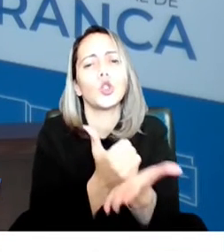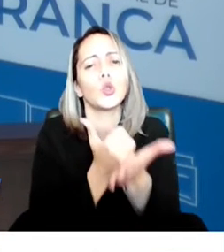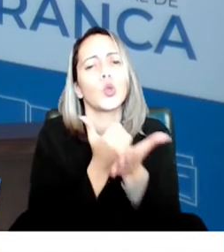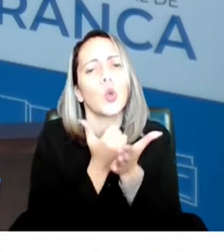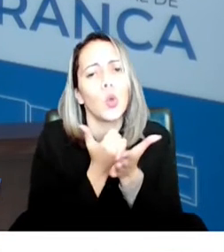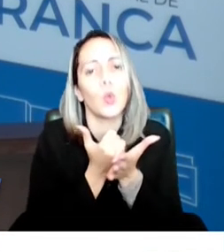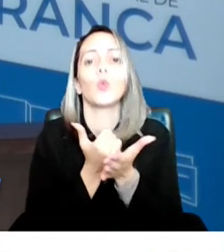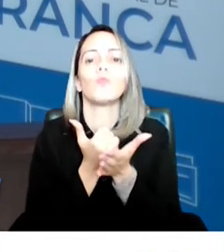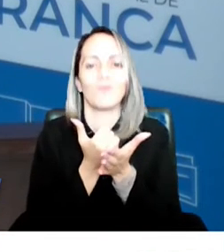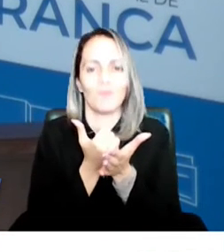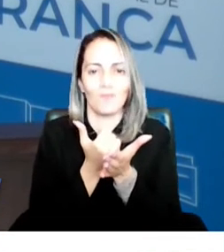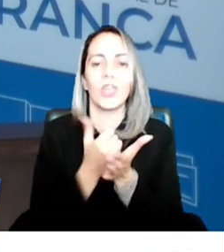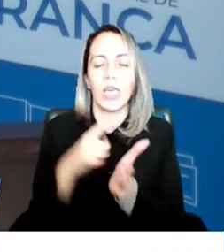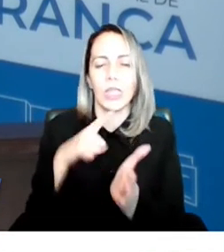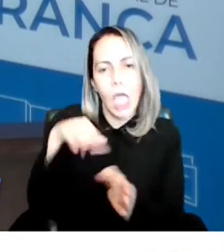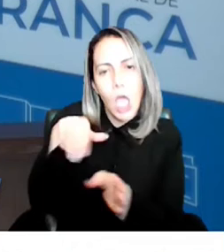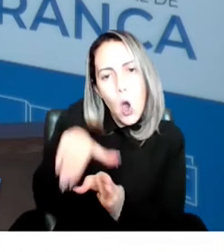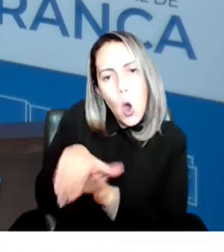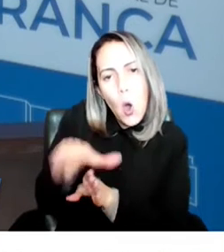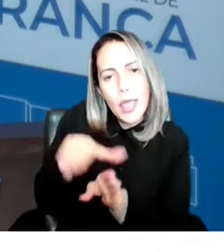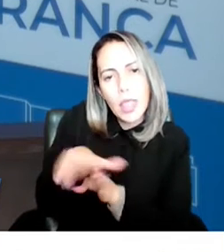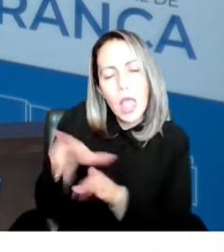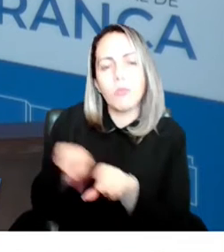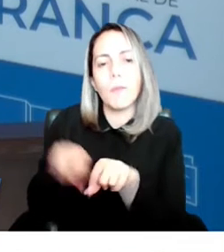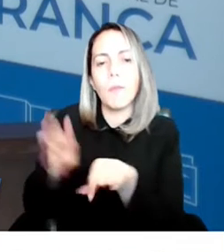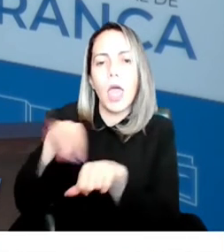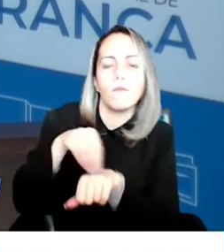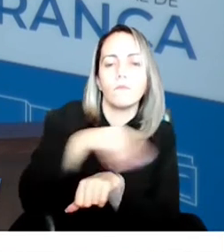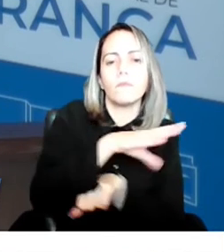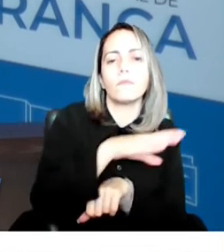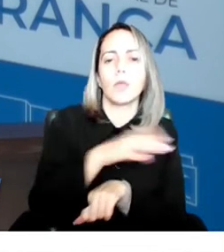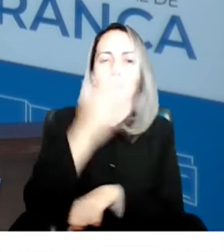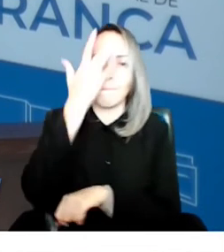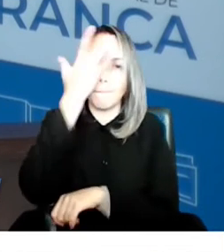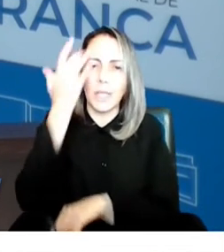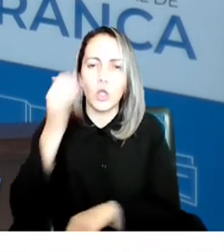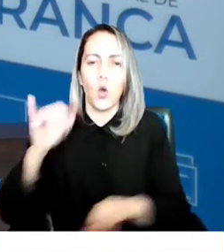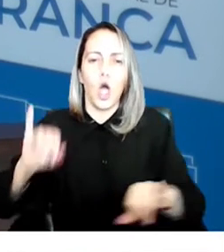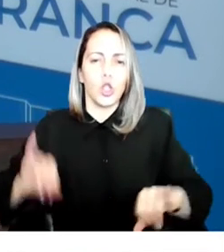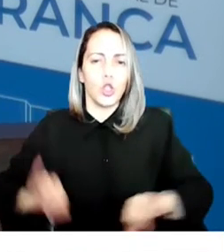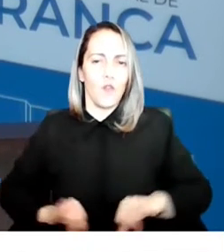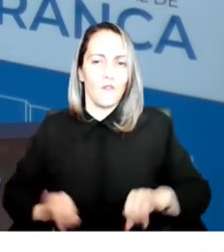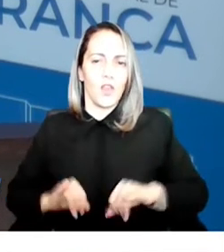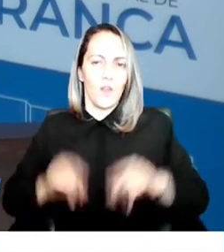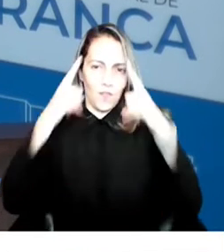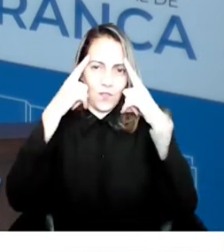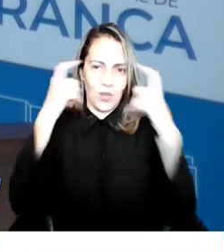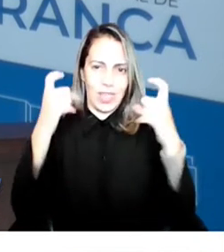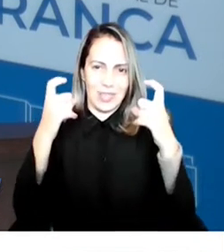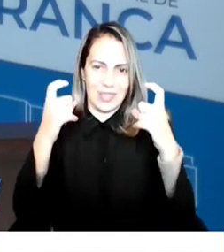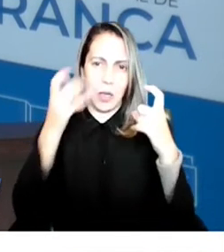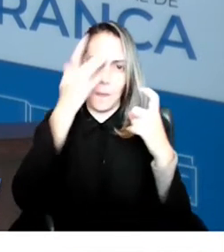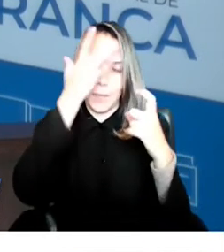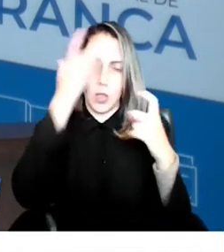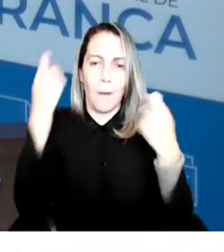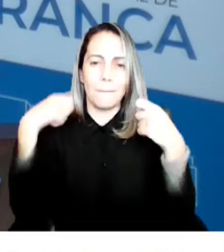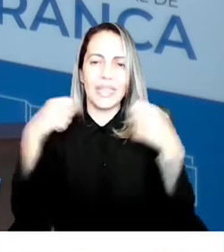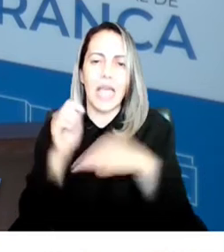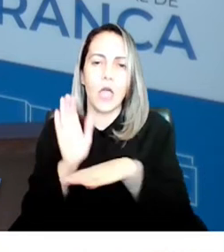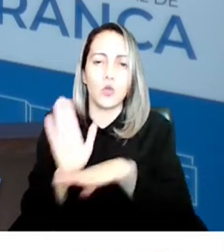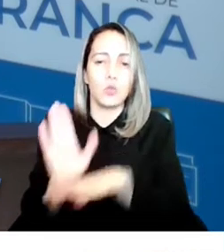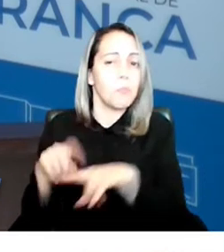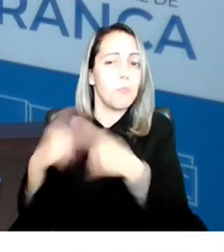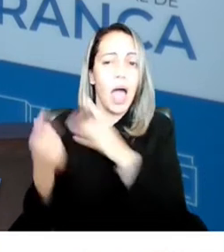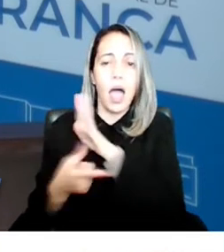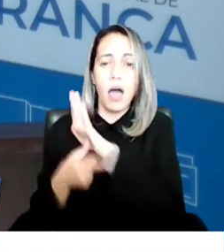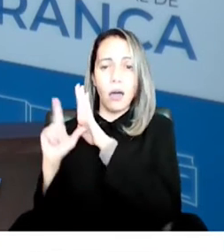orientação e encaminhamento de vítimas que precisam de ajuda. Mas a própria cidade até então não tinha e não